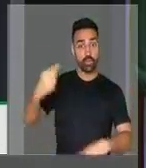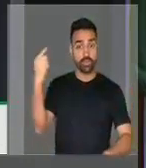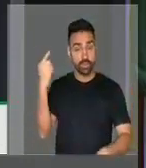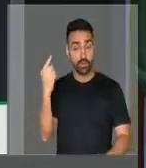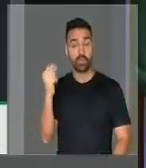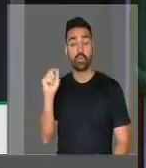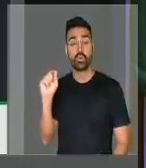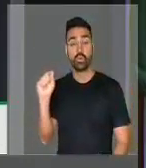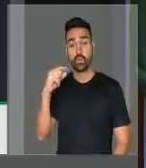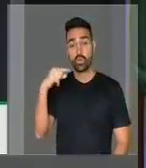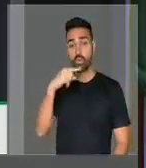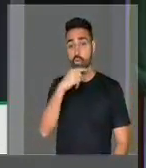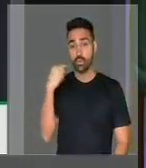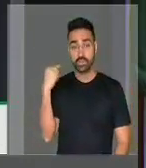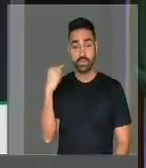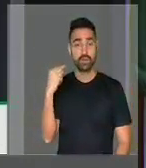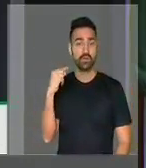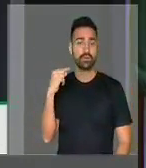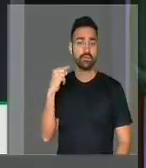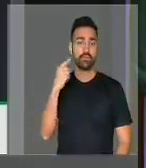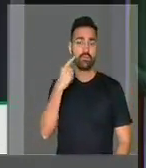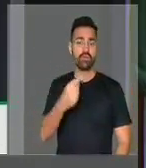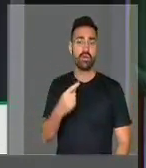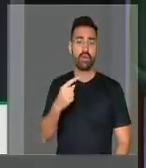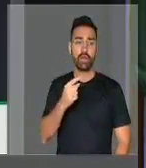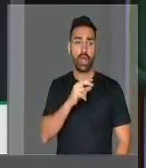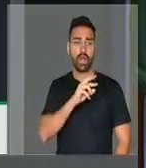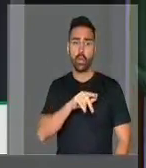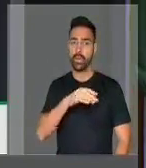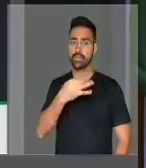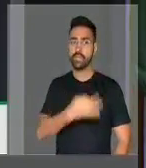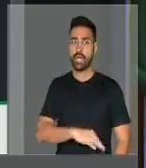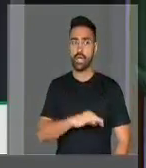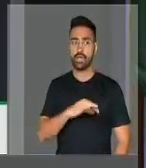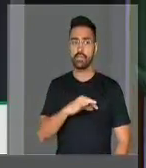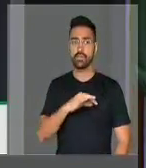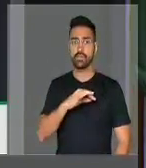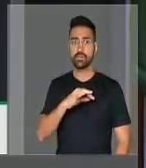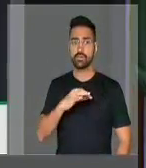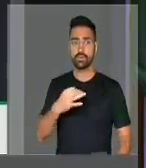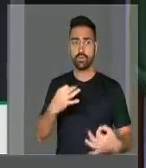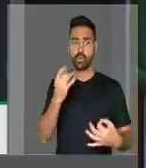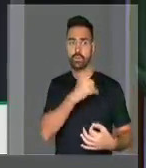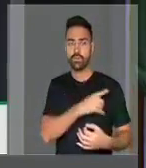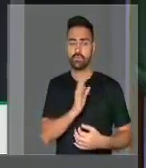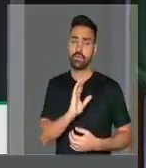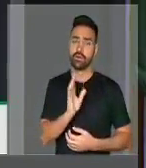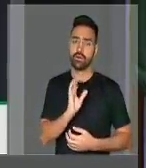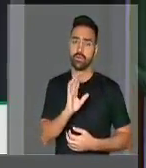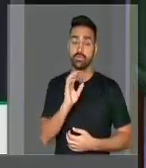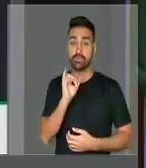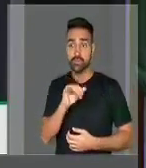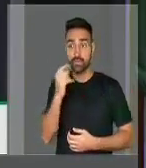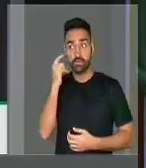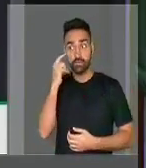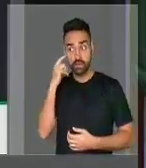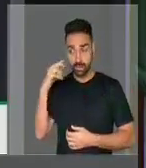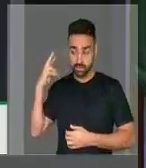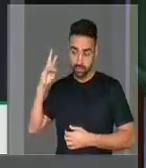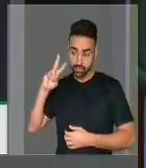quando olha para o passado, não é um campo de exatidões e de certezas. A história, quando projeta o